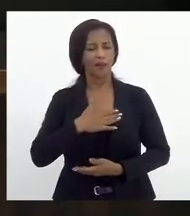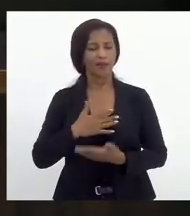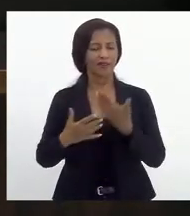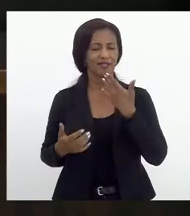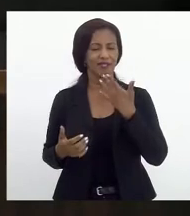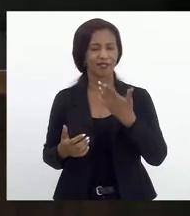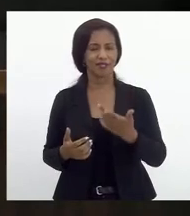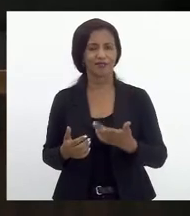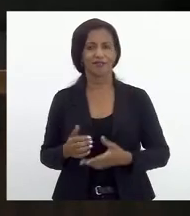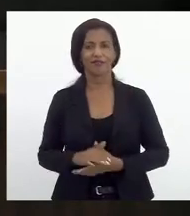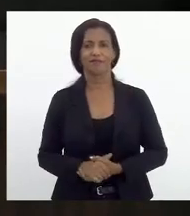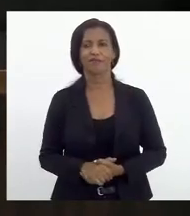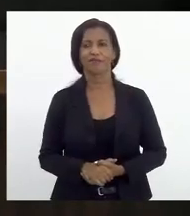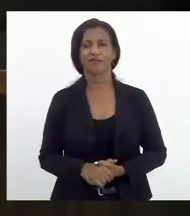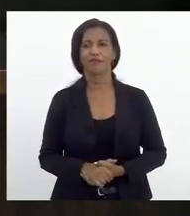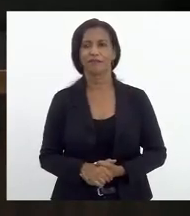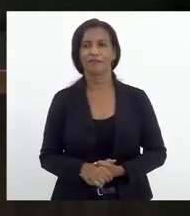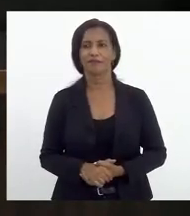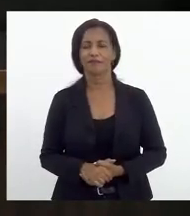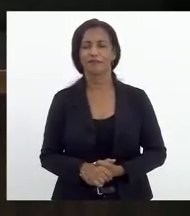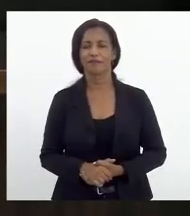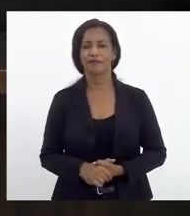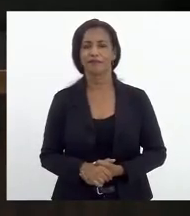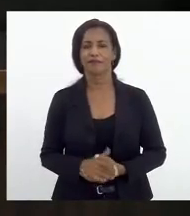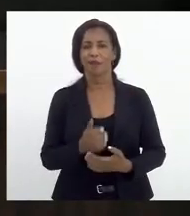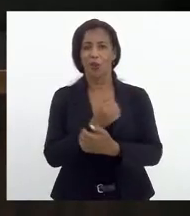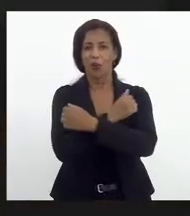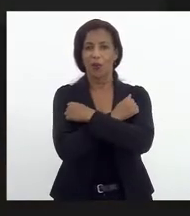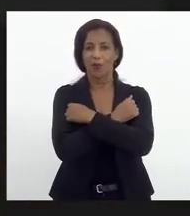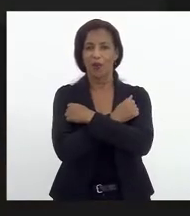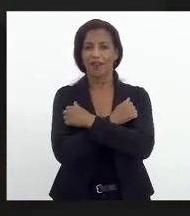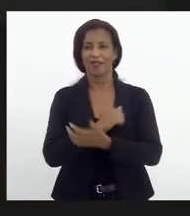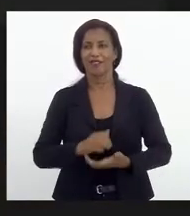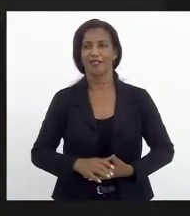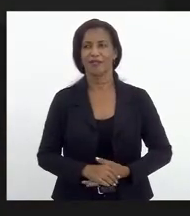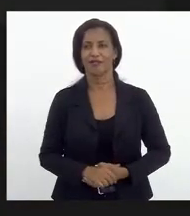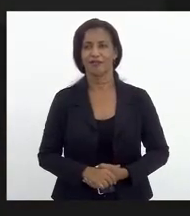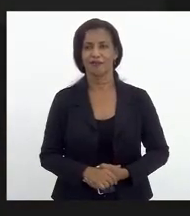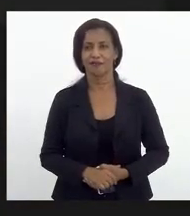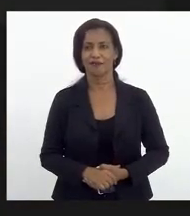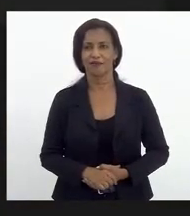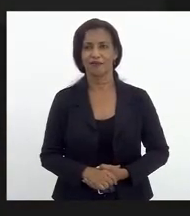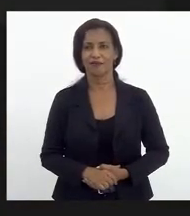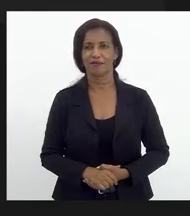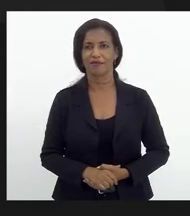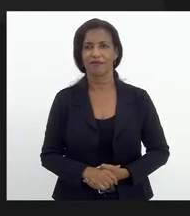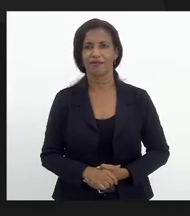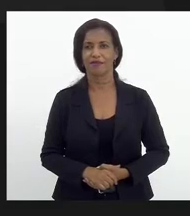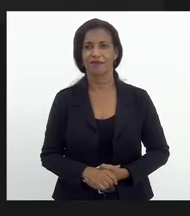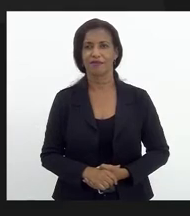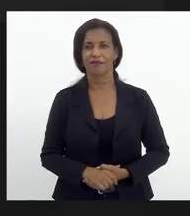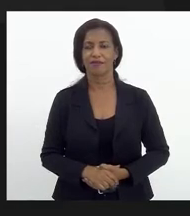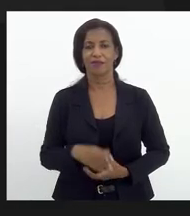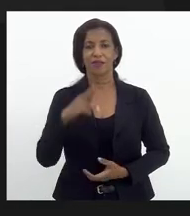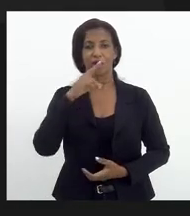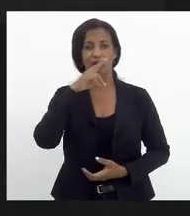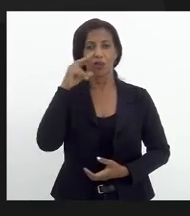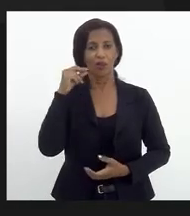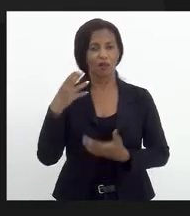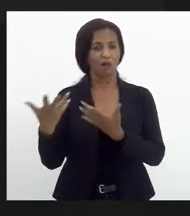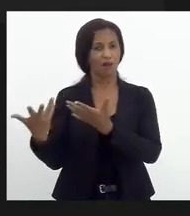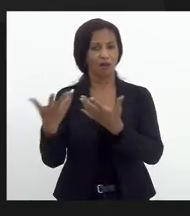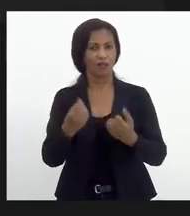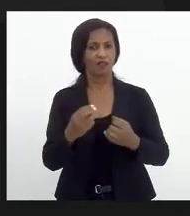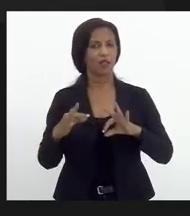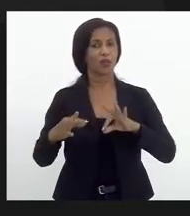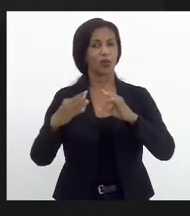irmão. Tá... Um abração sustentável. Obrigado. Tá... O deputado Rosenberg concedeu autoria a